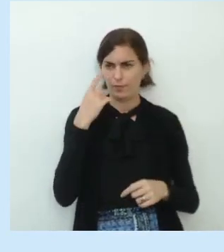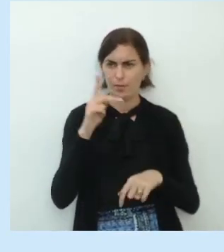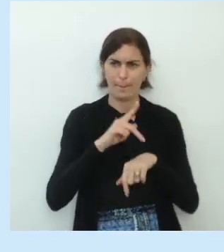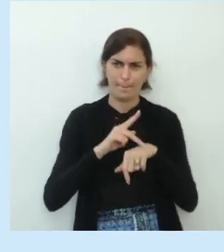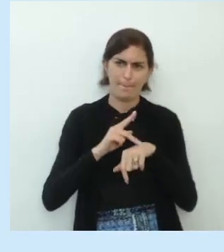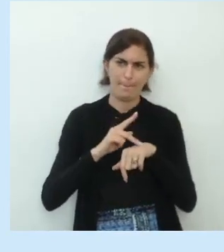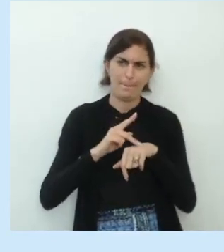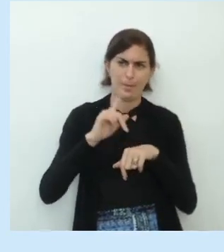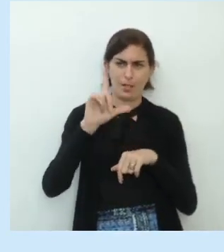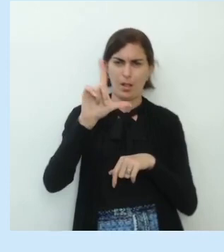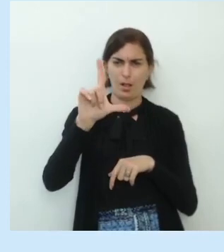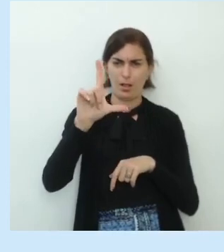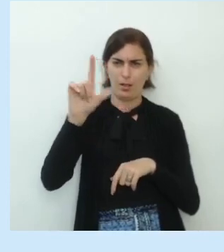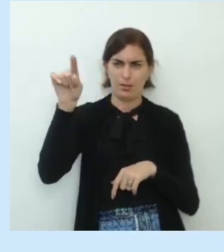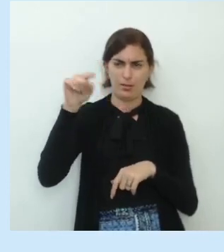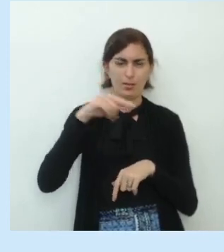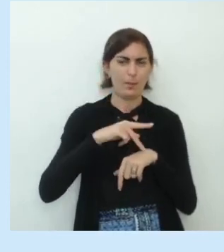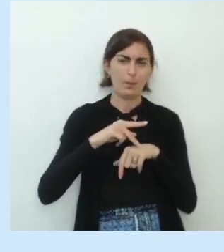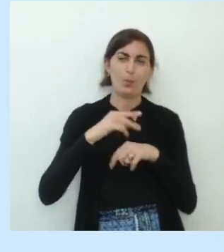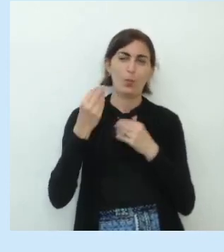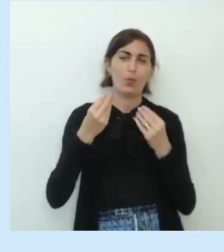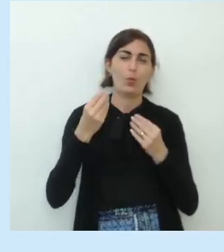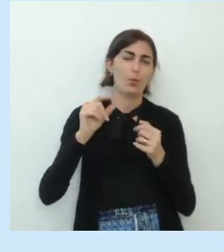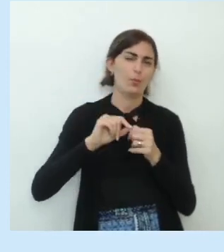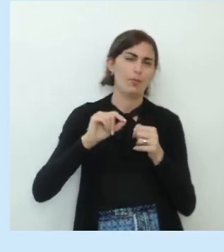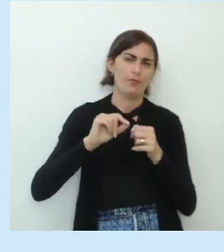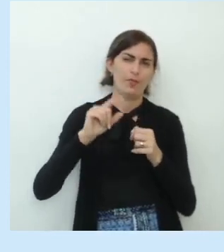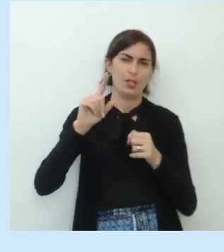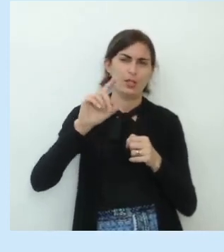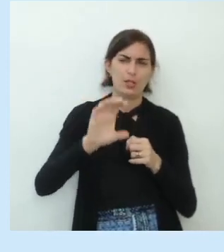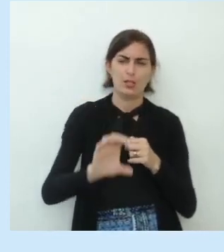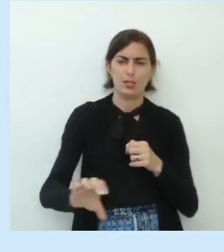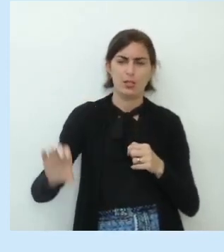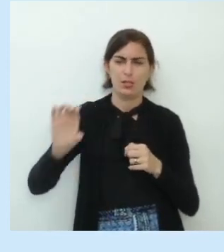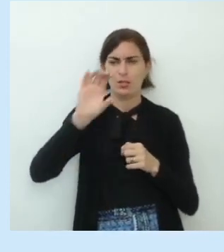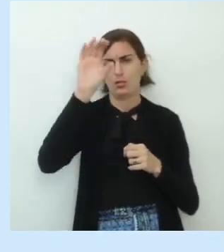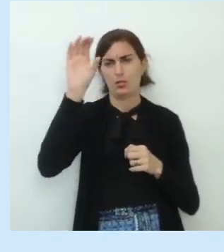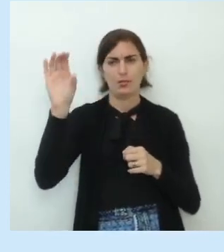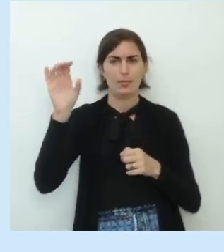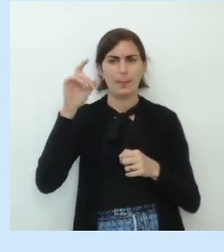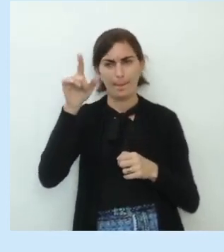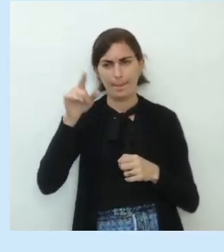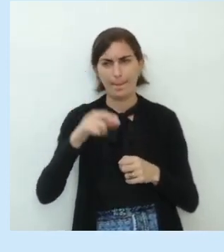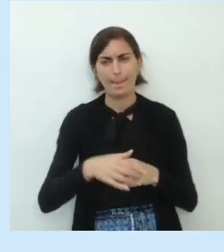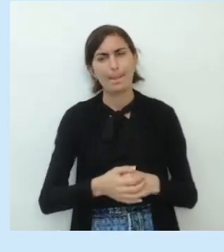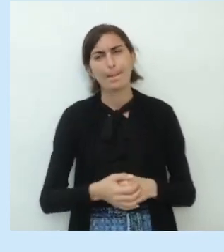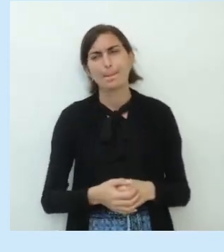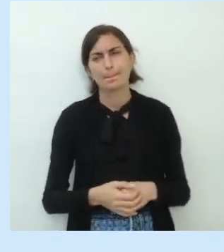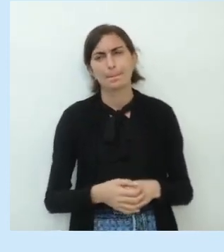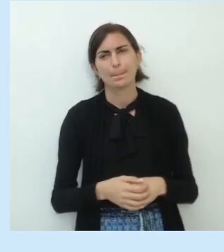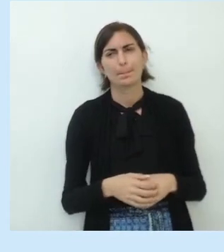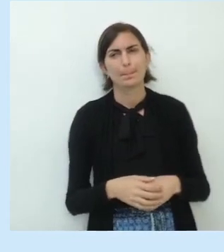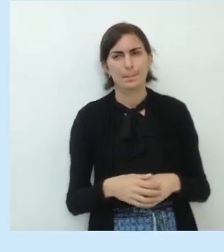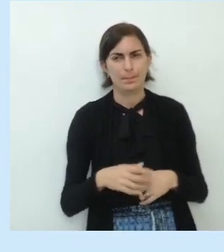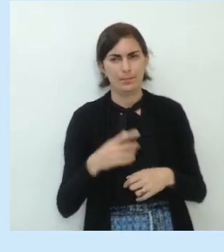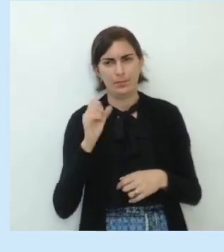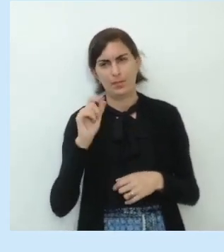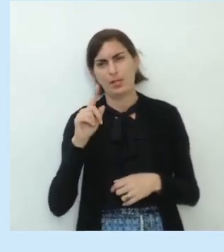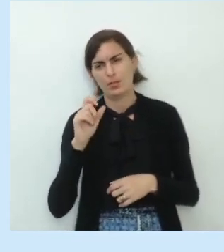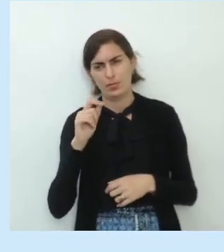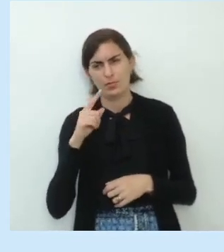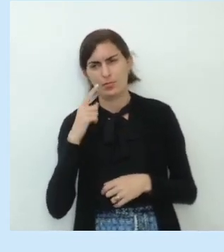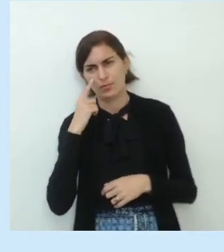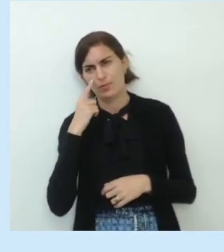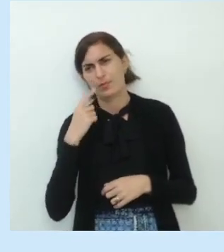preta aí que parece um L? Vamos mostrar como é que ela faz para ela chegar nessa posição da questão em azul,